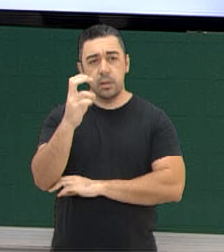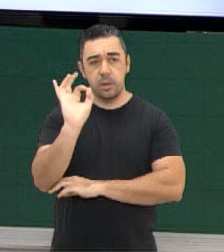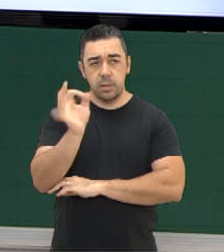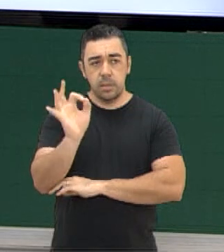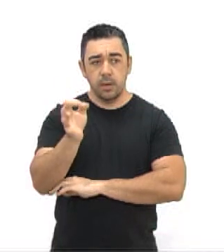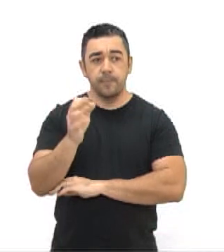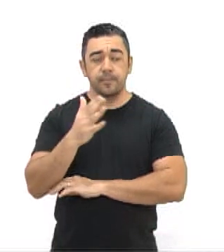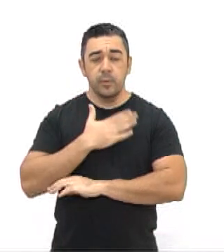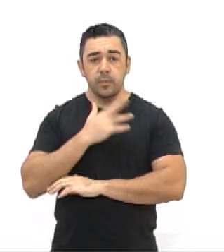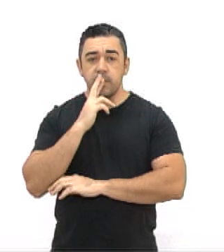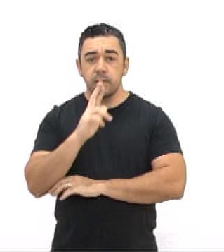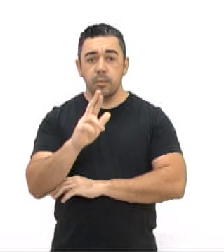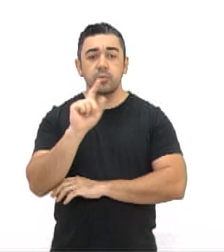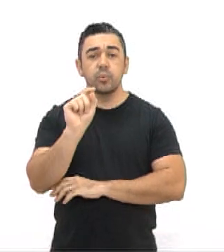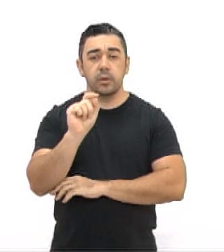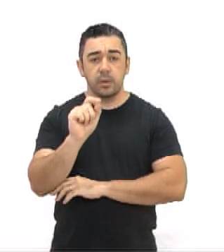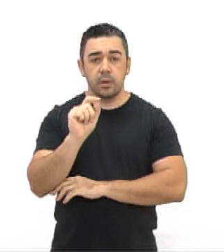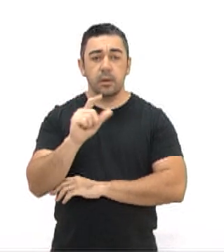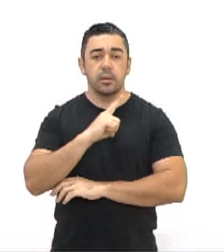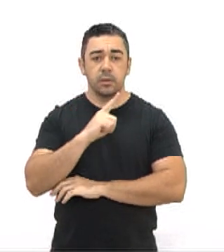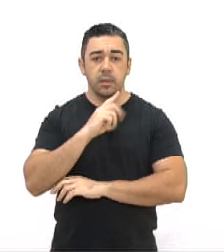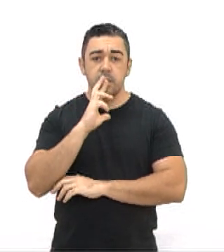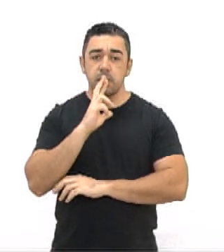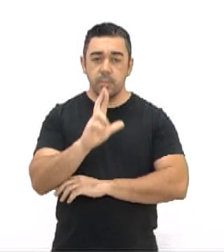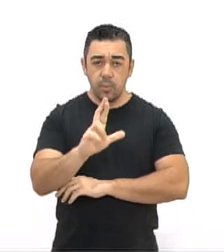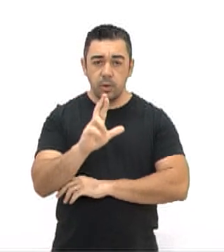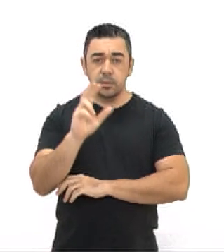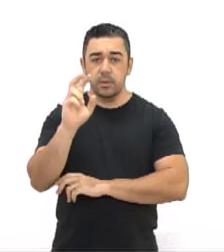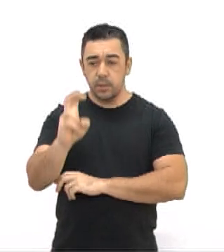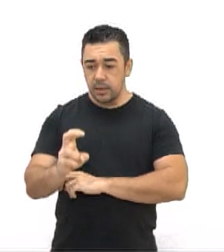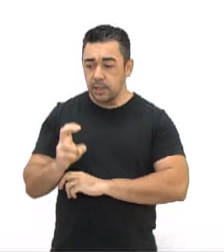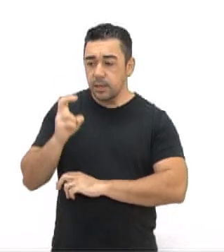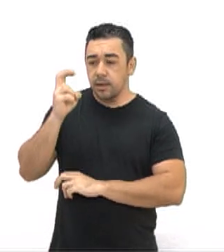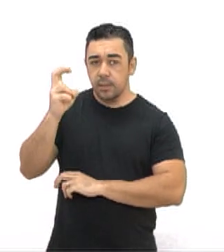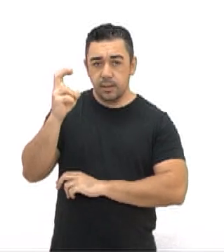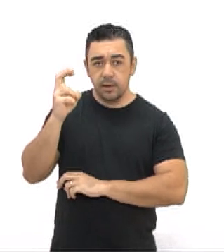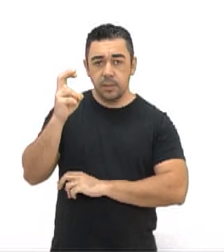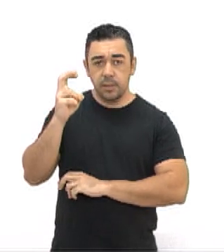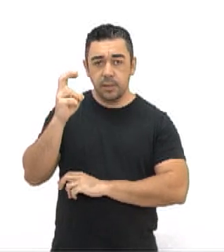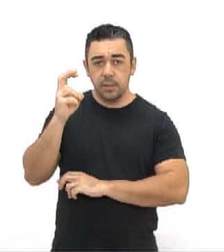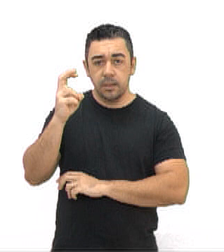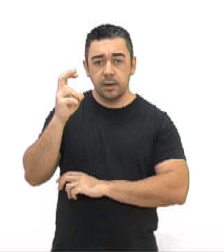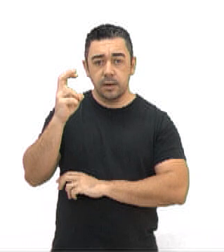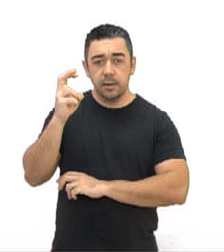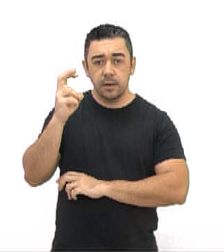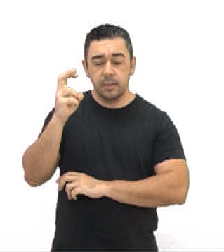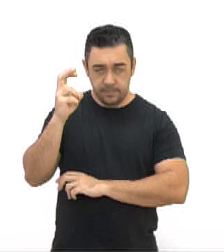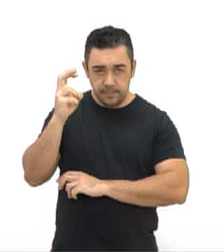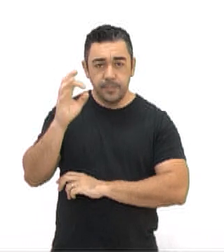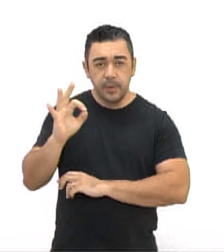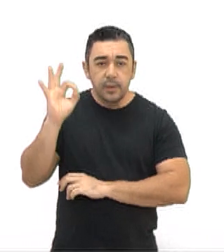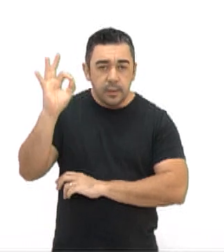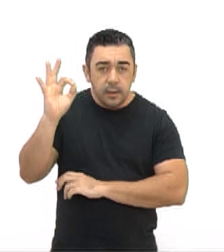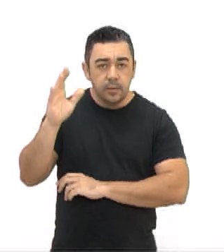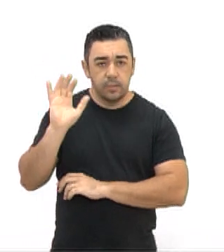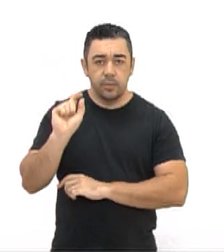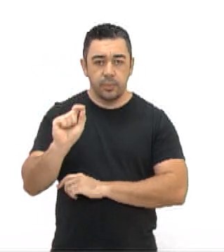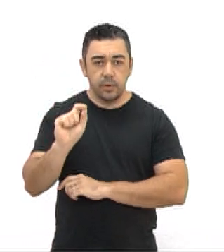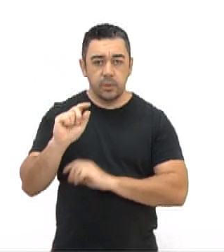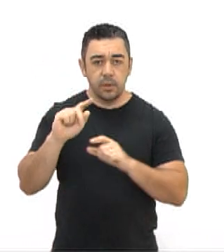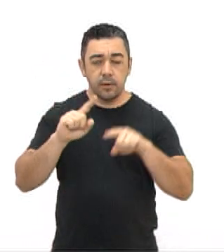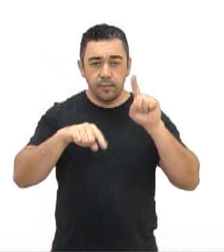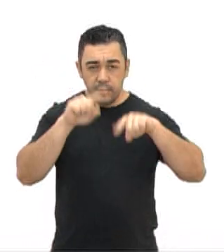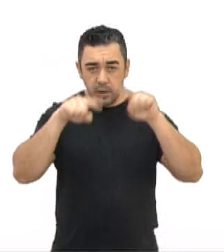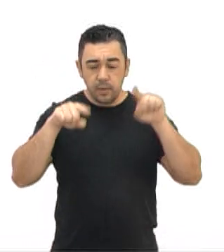Então, a minha resposta vai ser o polinômio de grau 5. Então, esse polinômio aqui, referente à